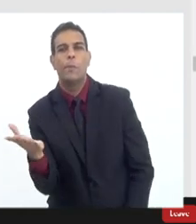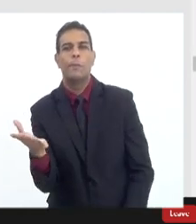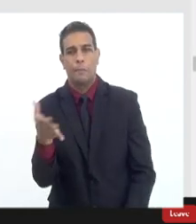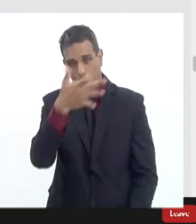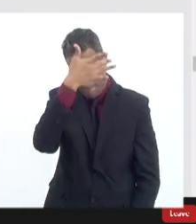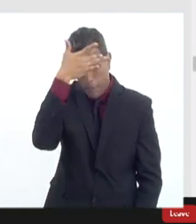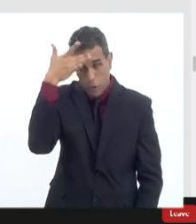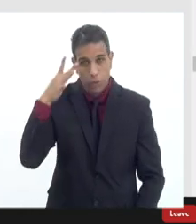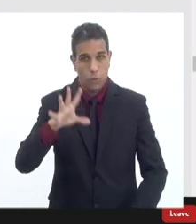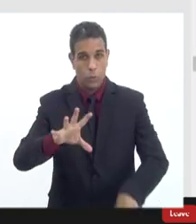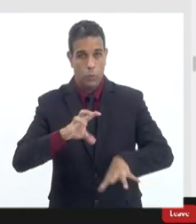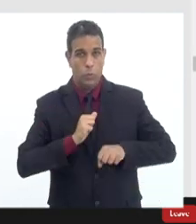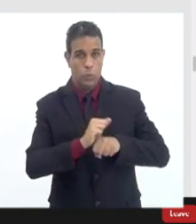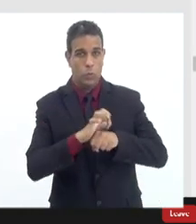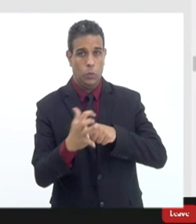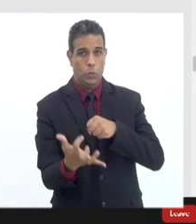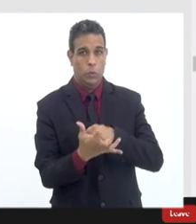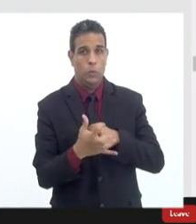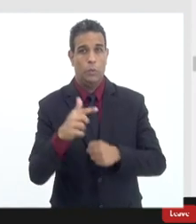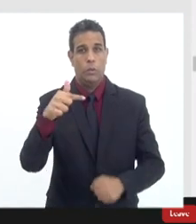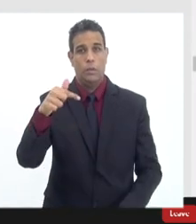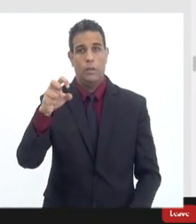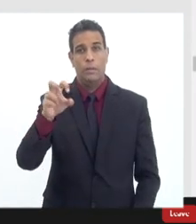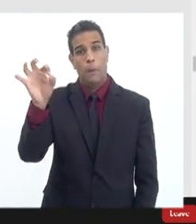72% das escolas considera que